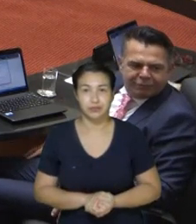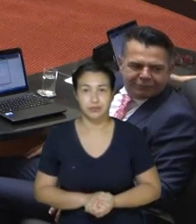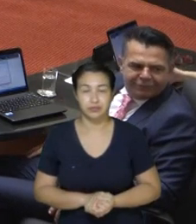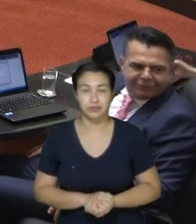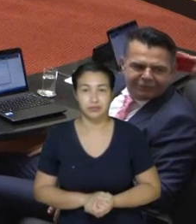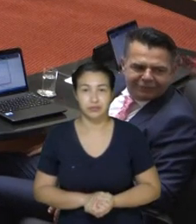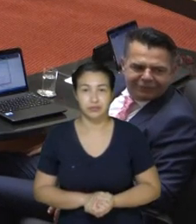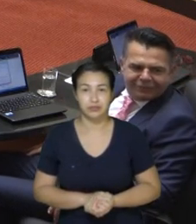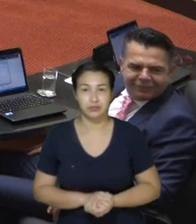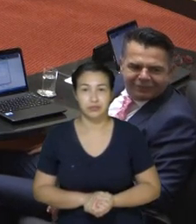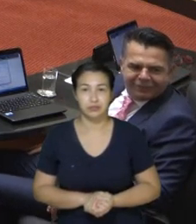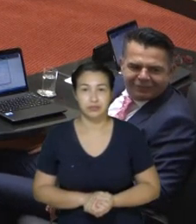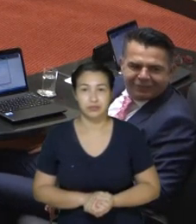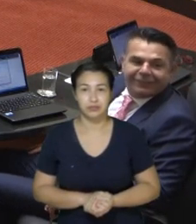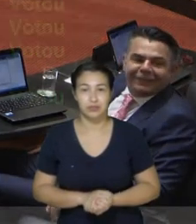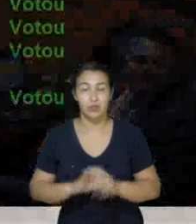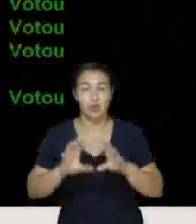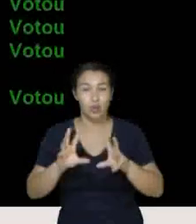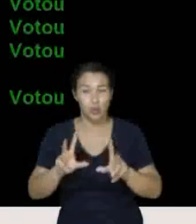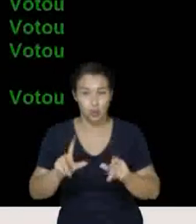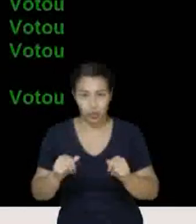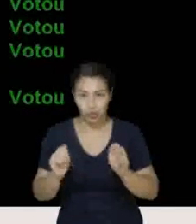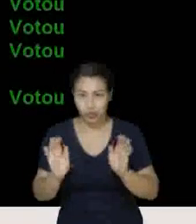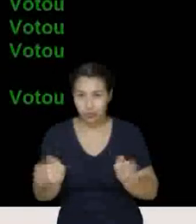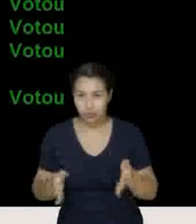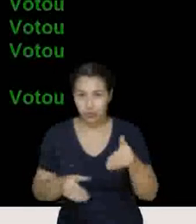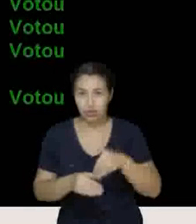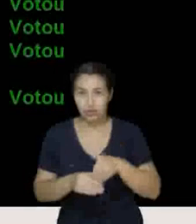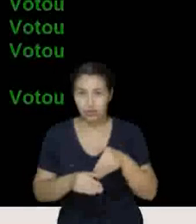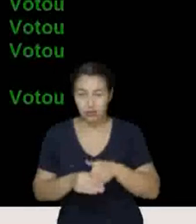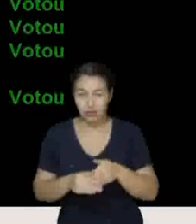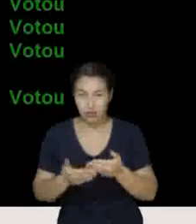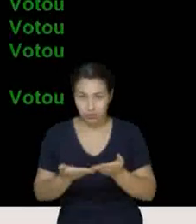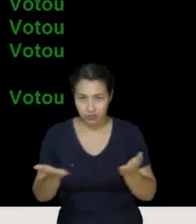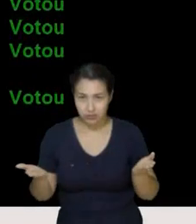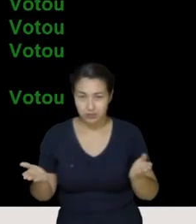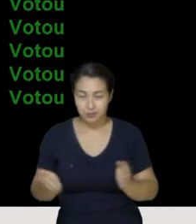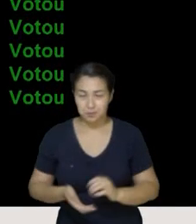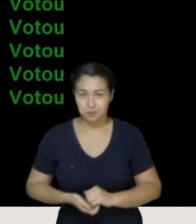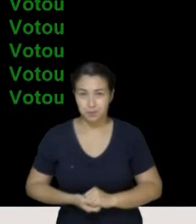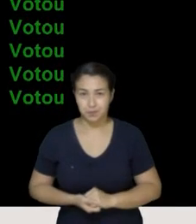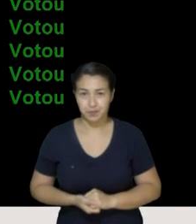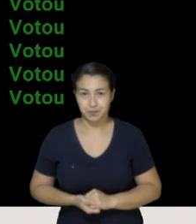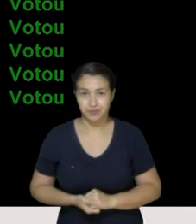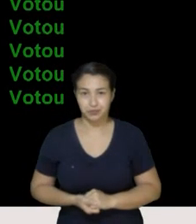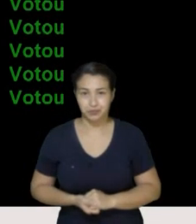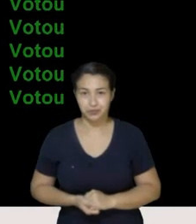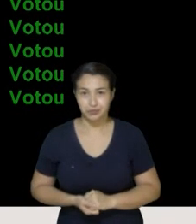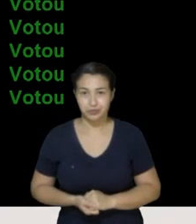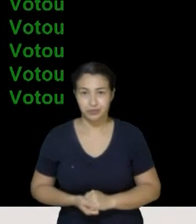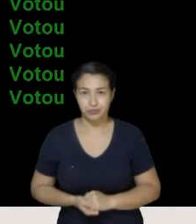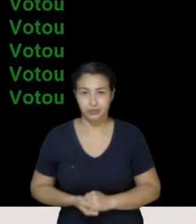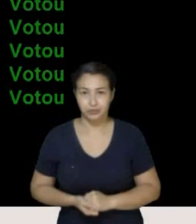senhores deputados, todos os deputados exerceram o seu direito de voto.